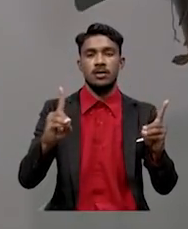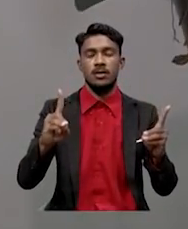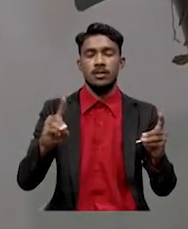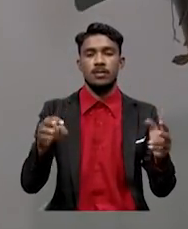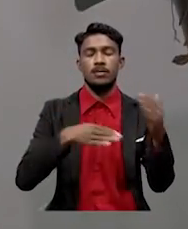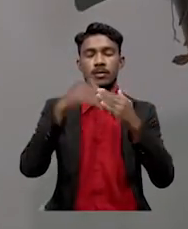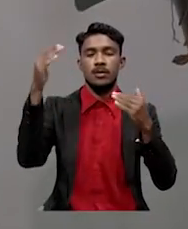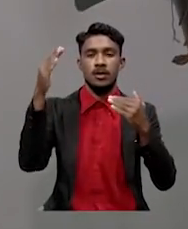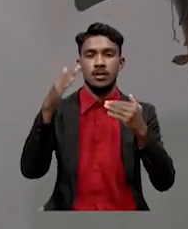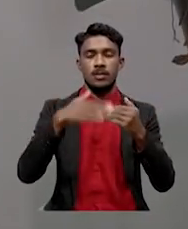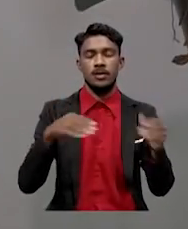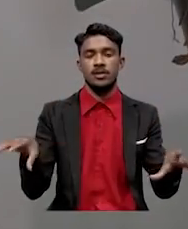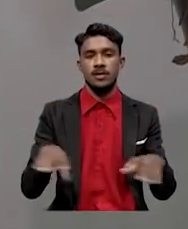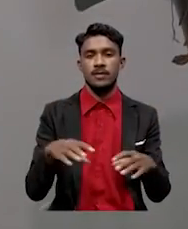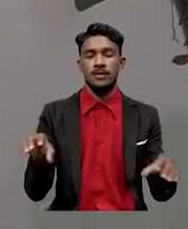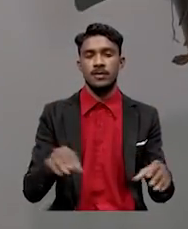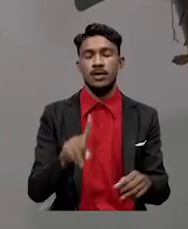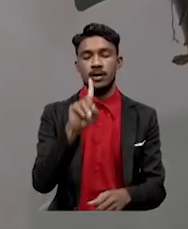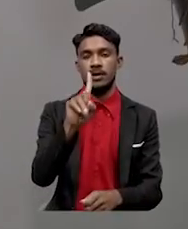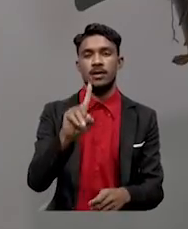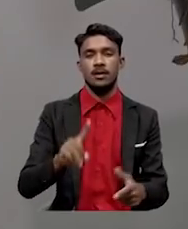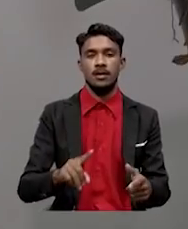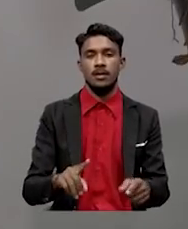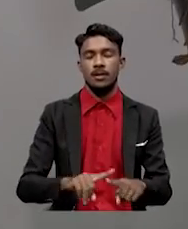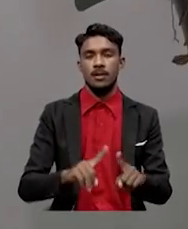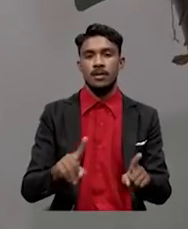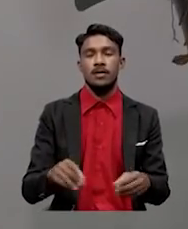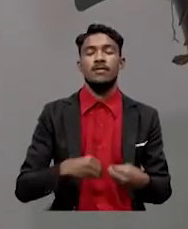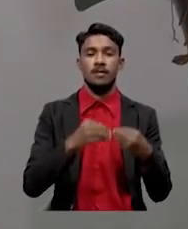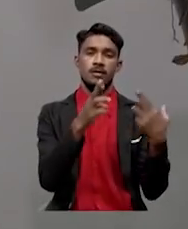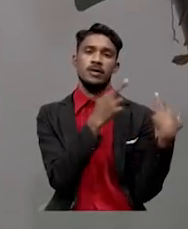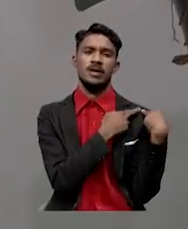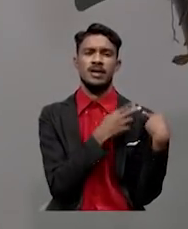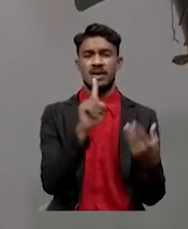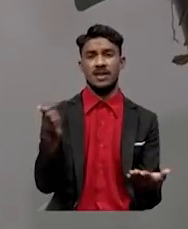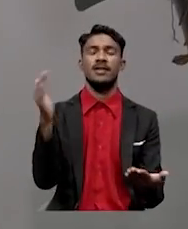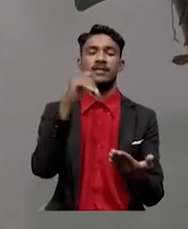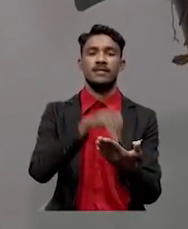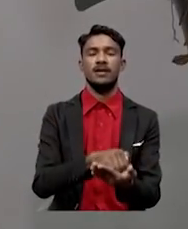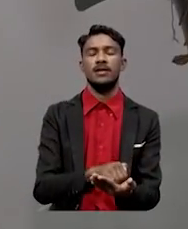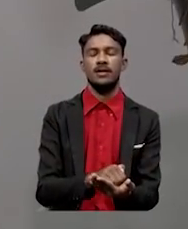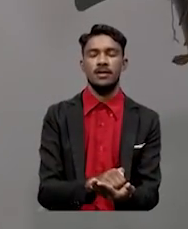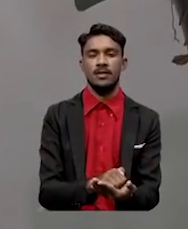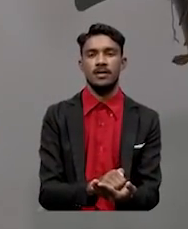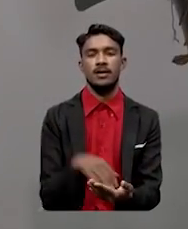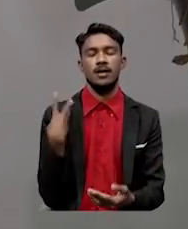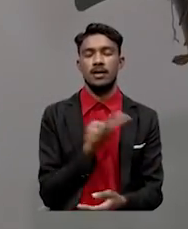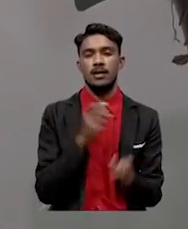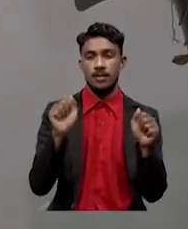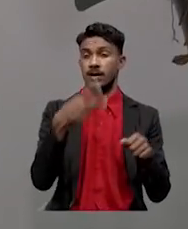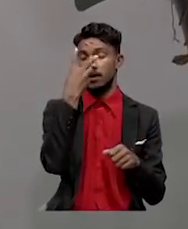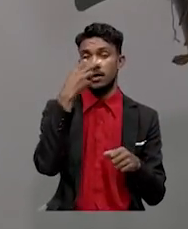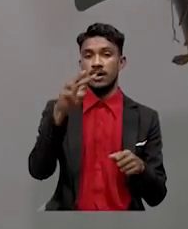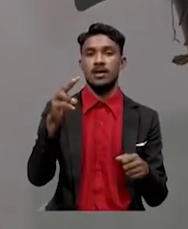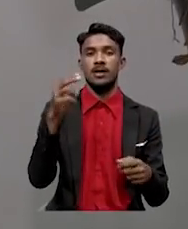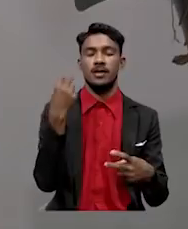considerar. Só que não é ainda. Agora, tomando depois. Ah, isso falamos, isso é verdade, essa lacuna, dizer que,